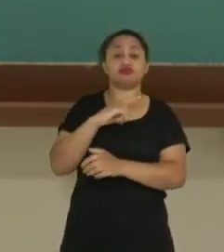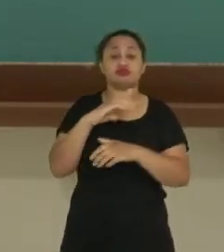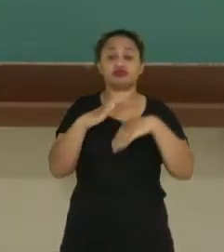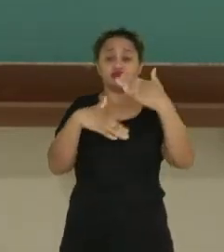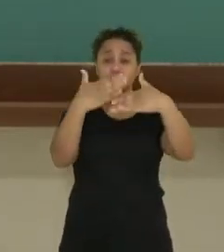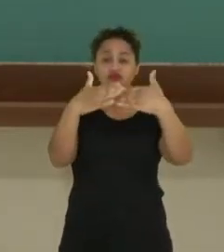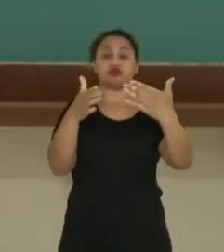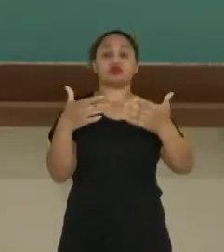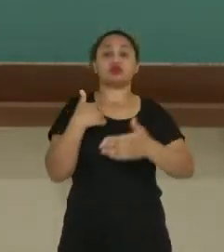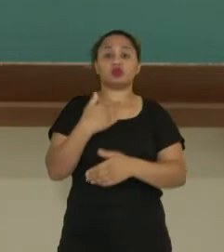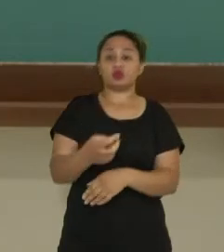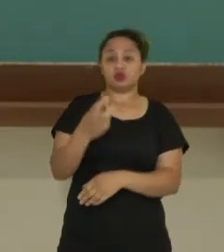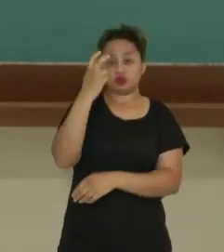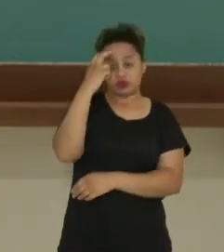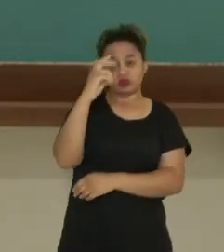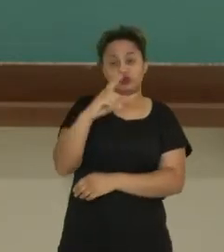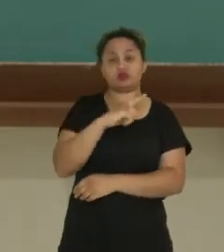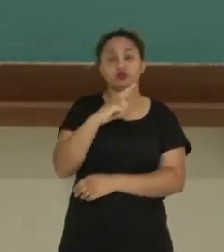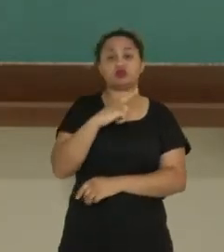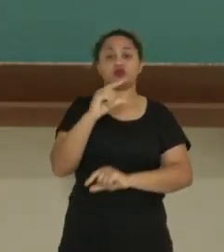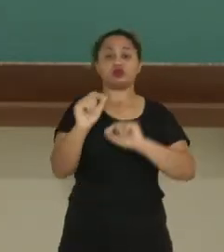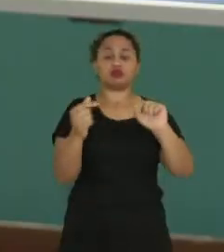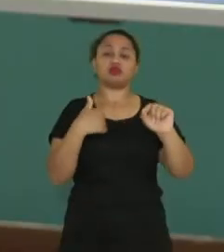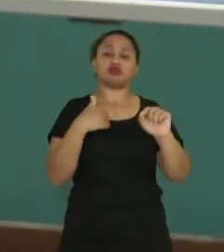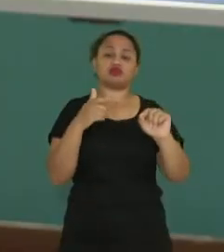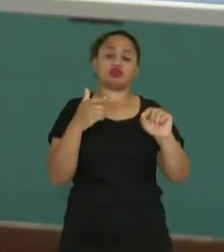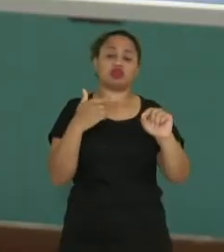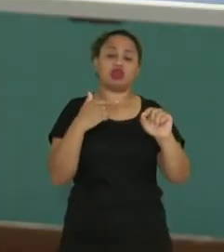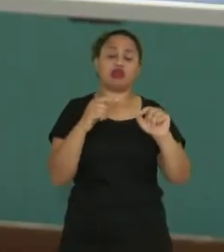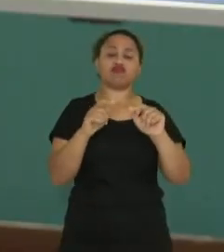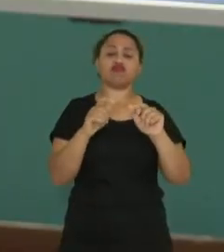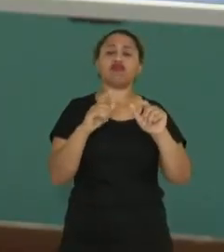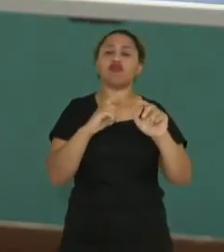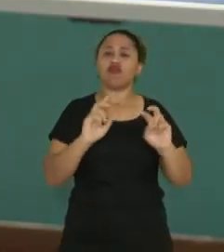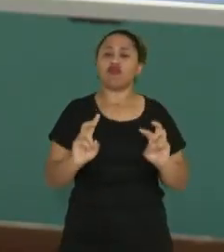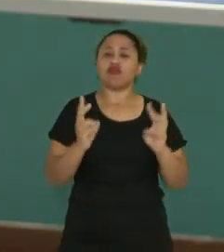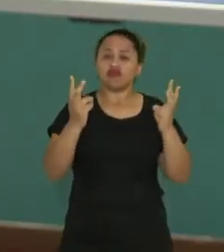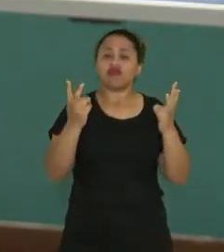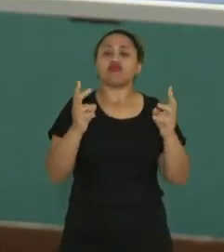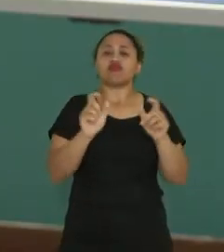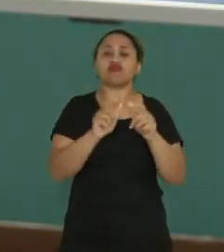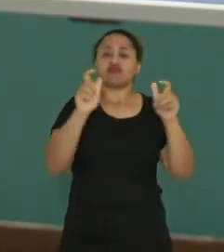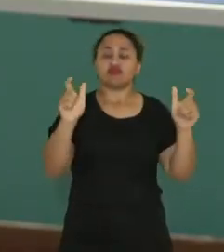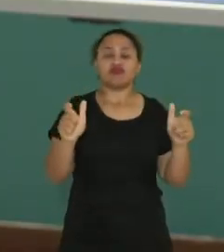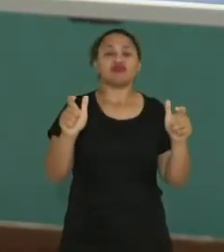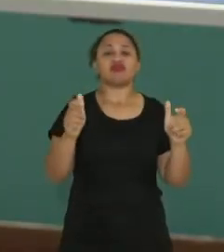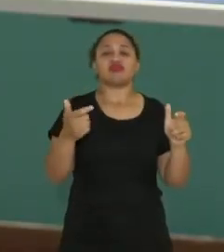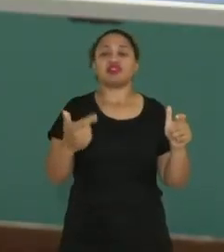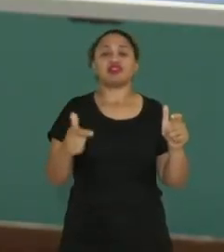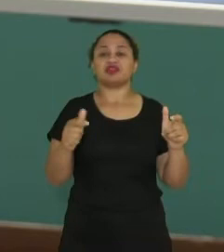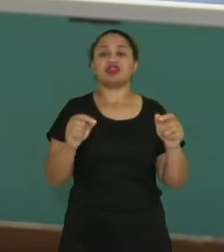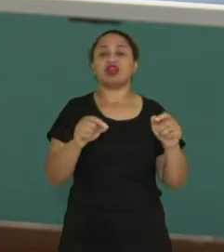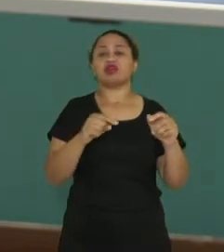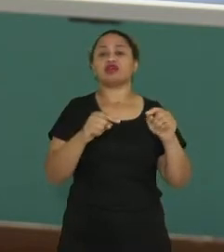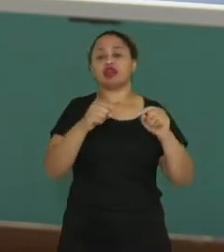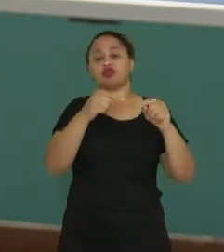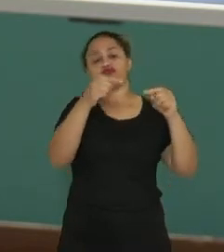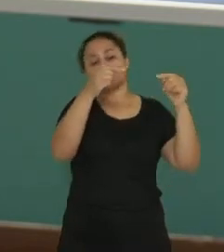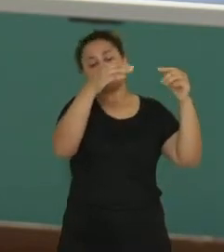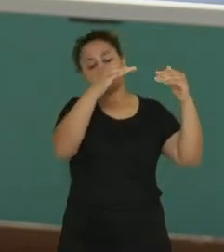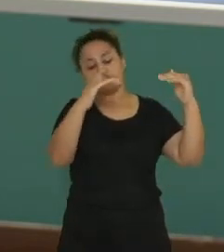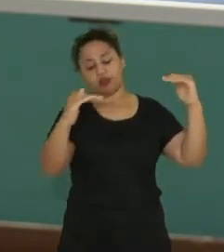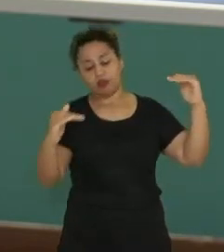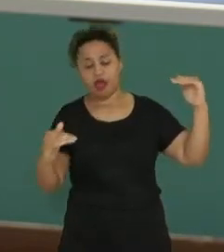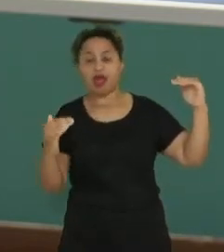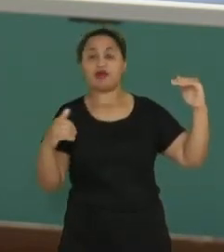construção cultural, né? Própria, rica e grandiosa, né? Não há uma escala de importância de